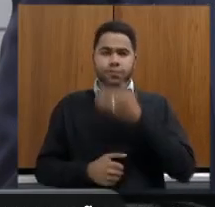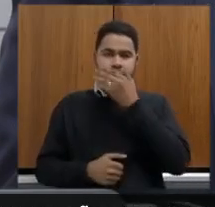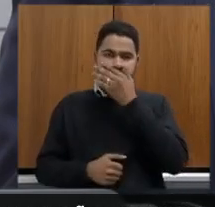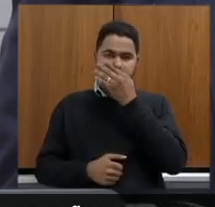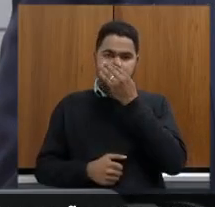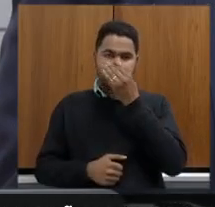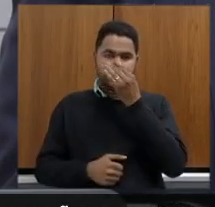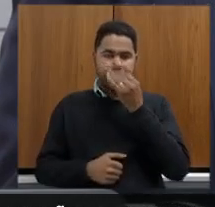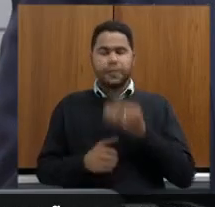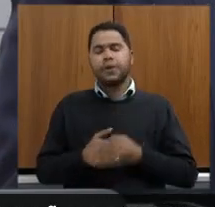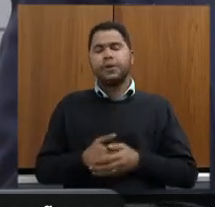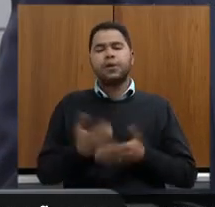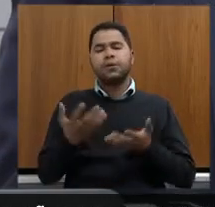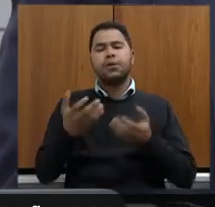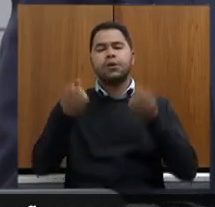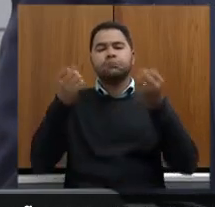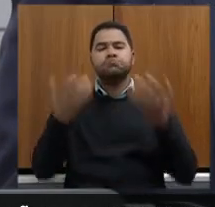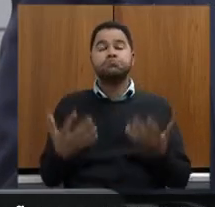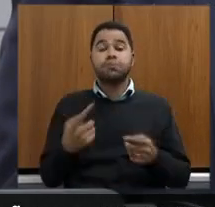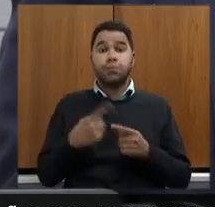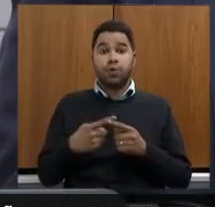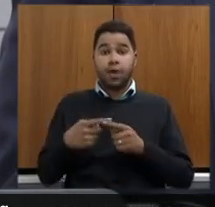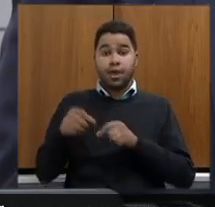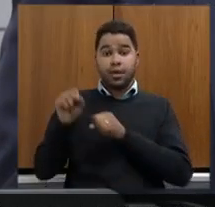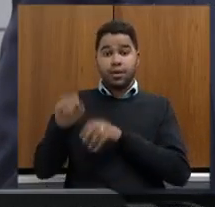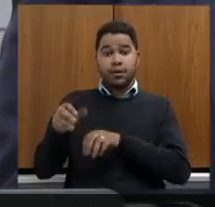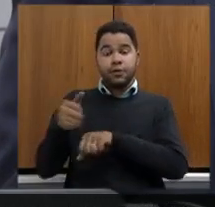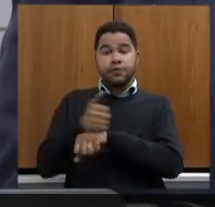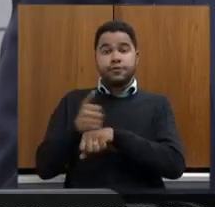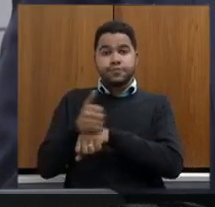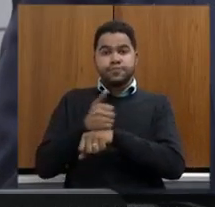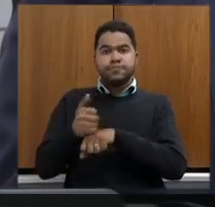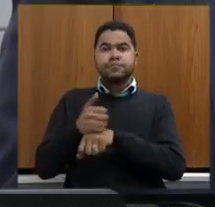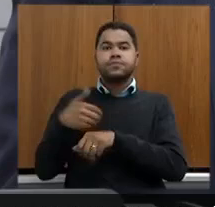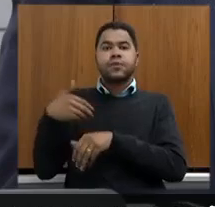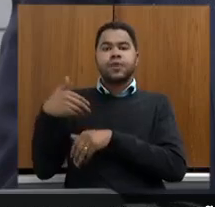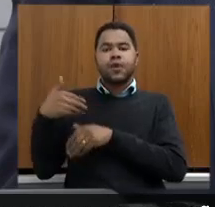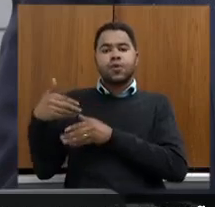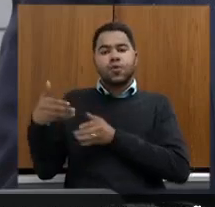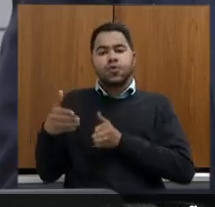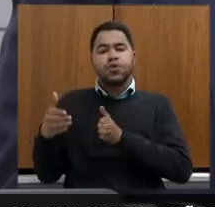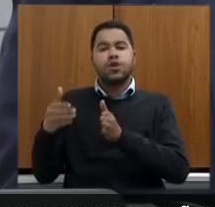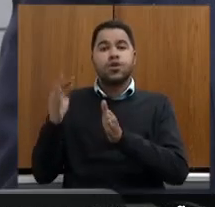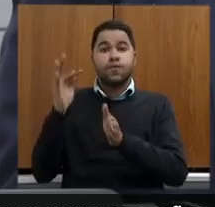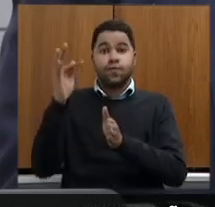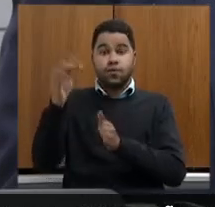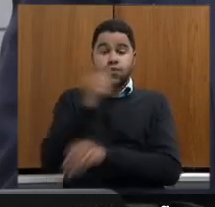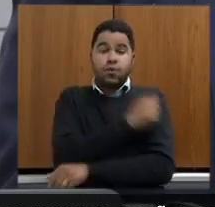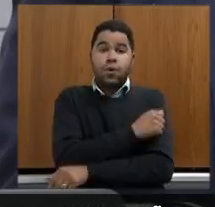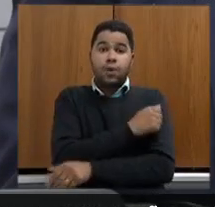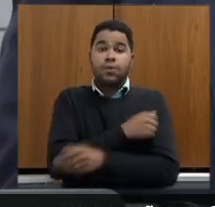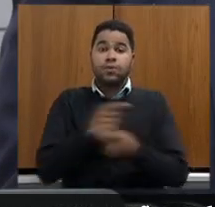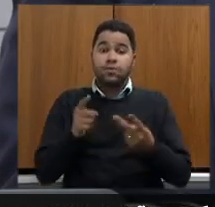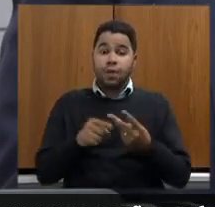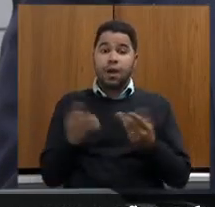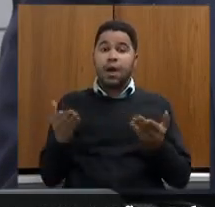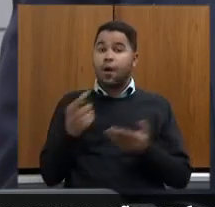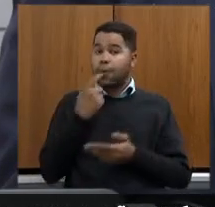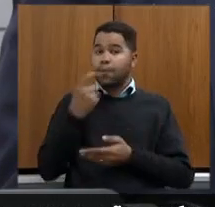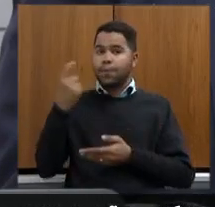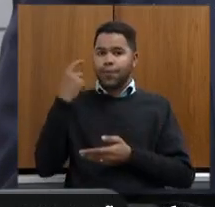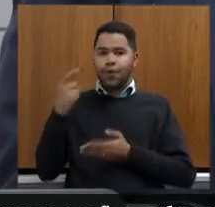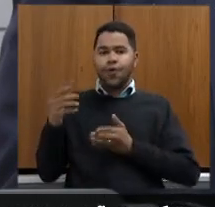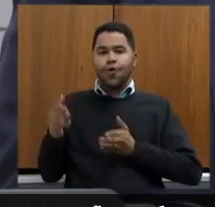eu queria fazer uma relação disso porque no ensino profissionalizante a gente tem o trilhas de futuro para alunos mas foi lançado também